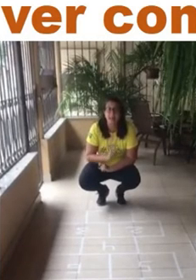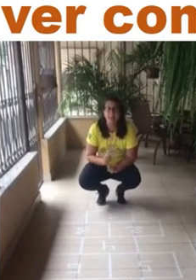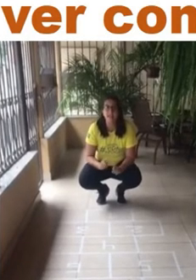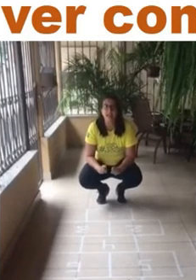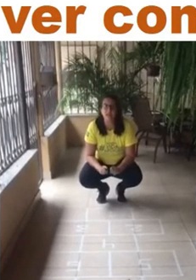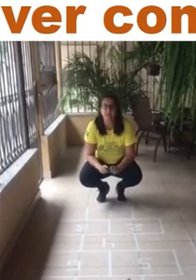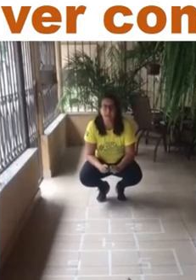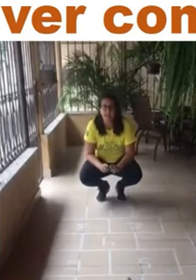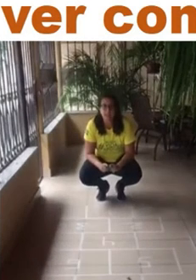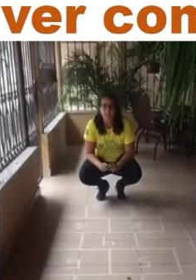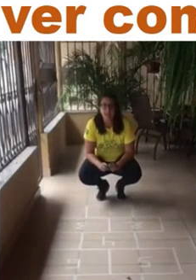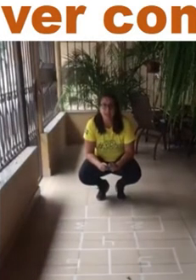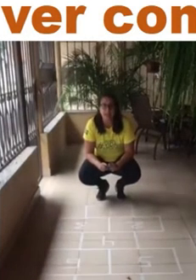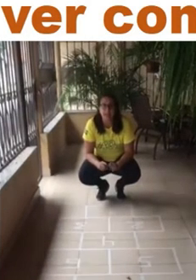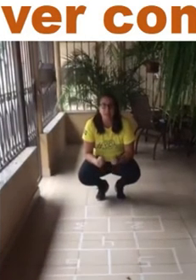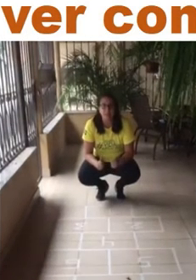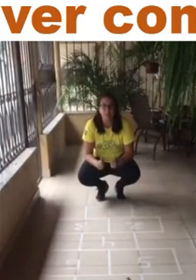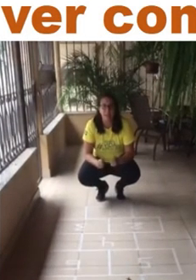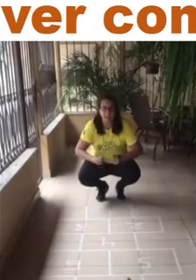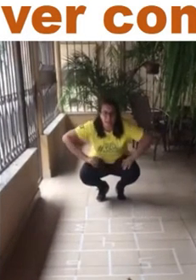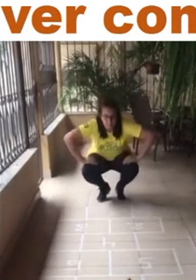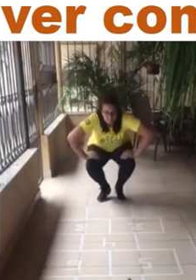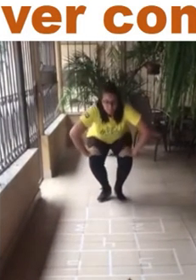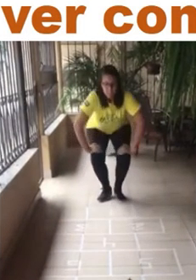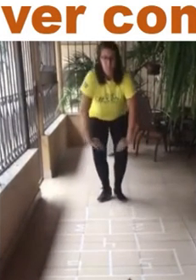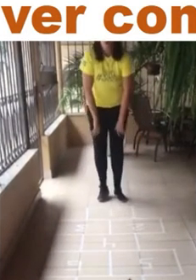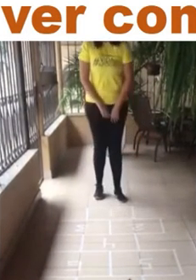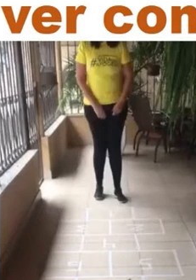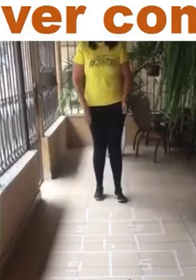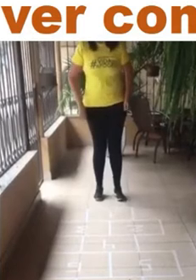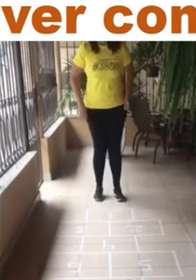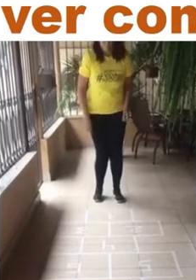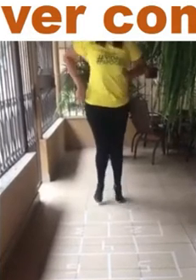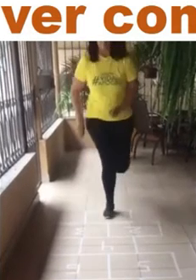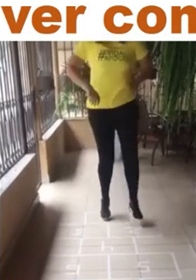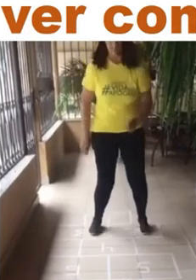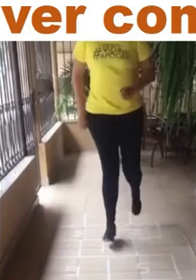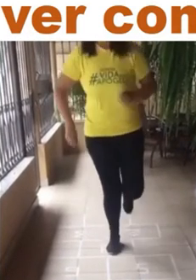pegar a pedrinha e aí eu finalizo a brincadeira Vamos lá então? Ó